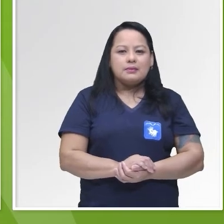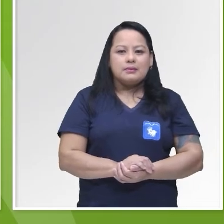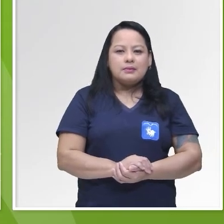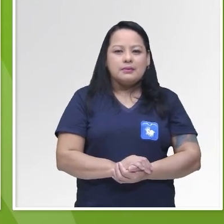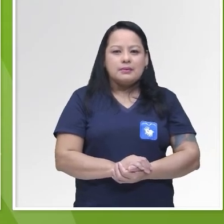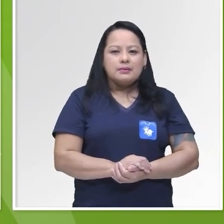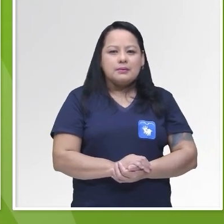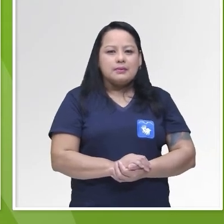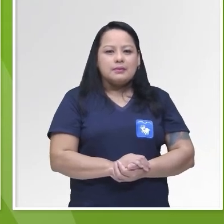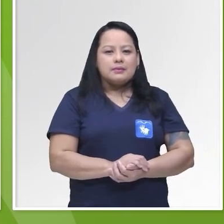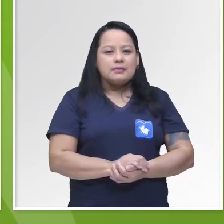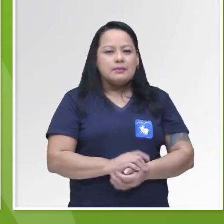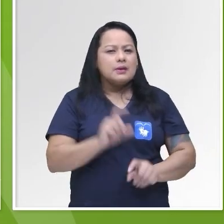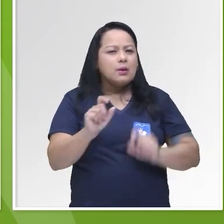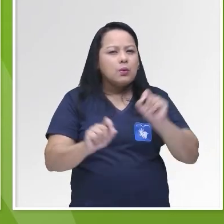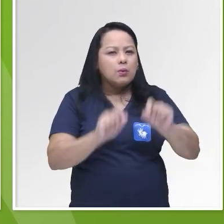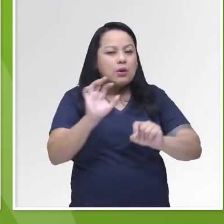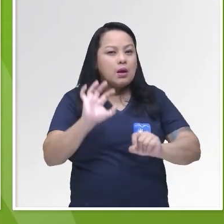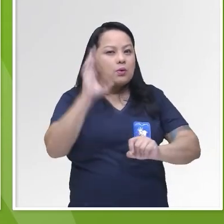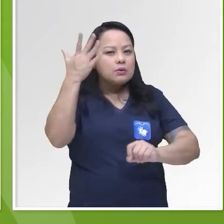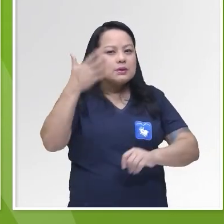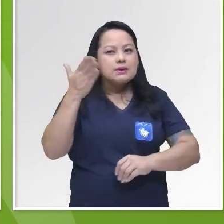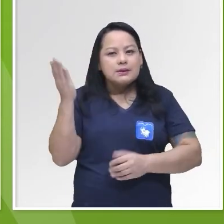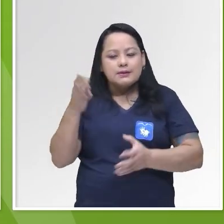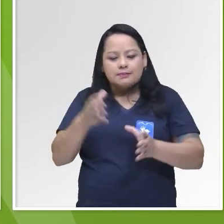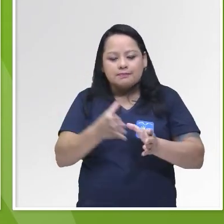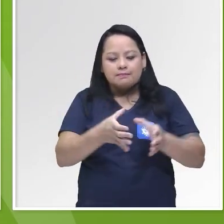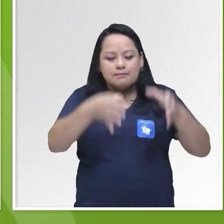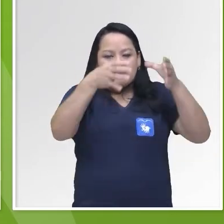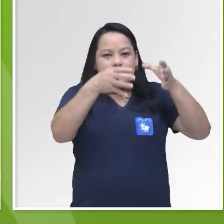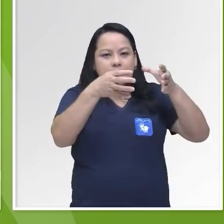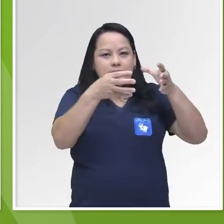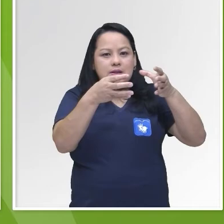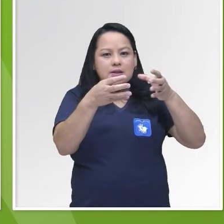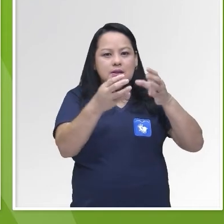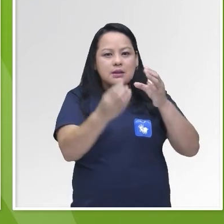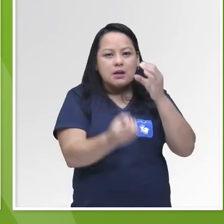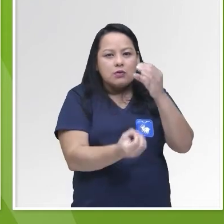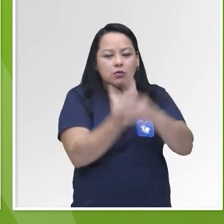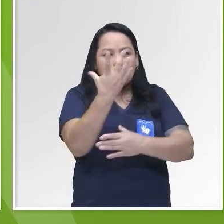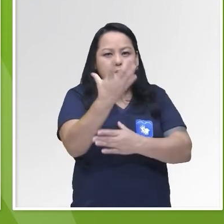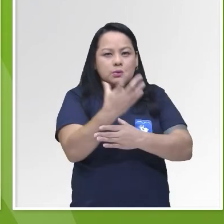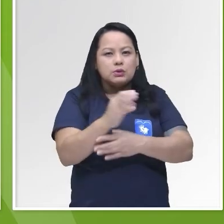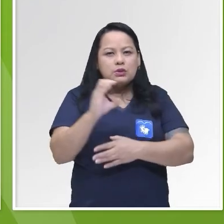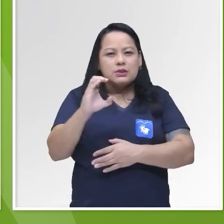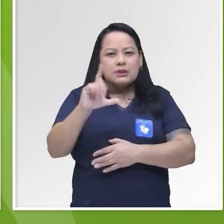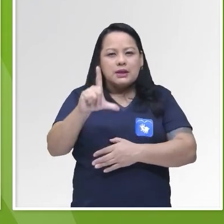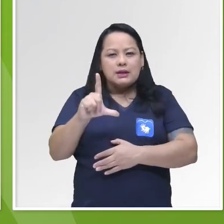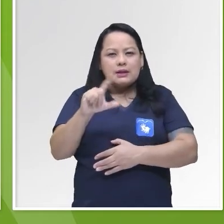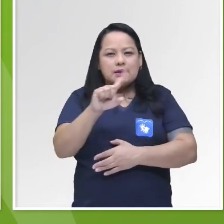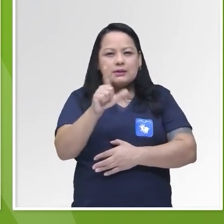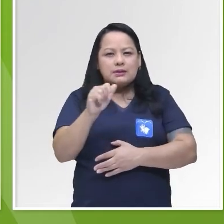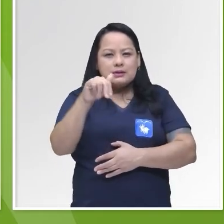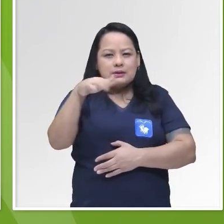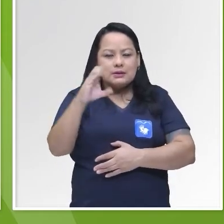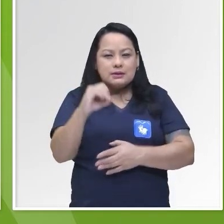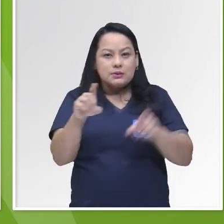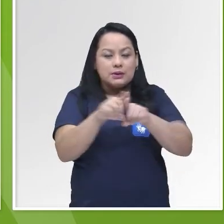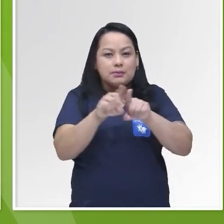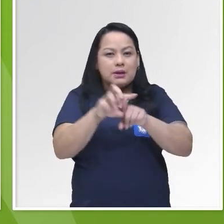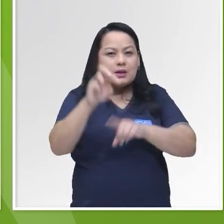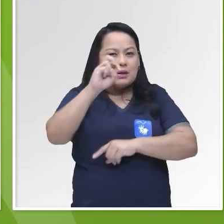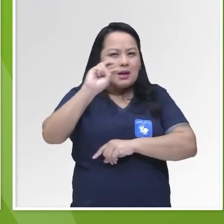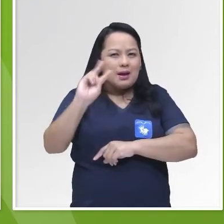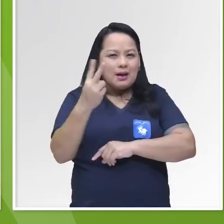O que está ocorrendo neste frasco é a formação de cloreto de zinco, e o gás hidrogênio vai